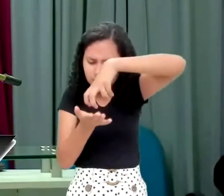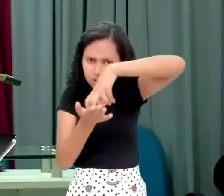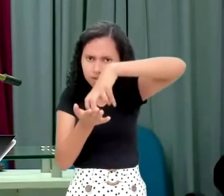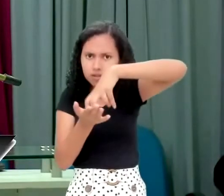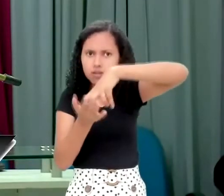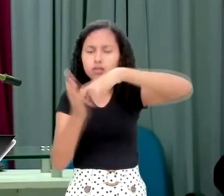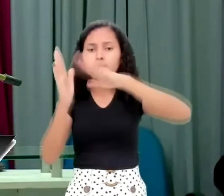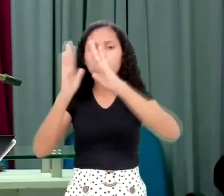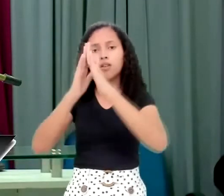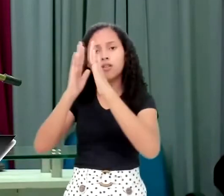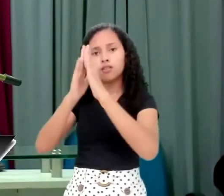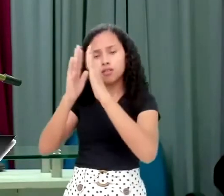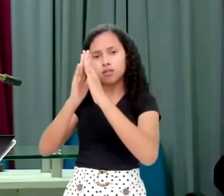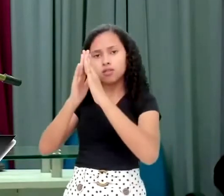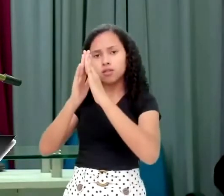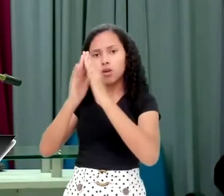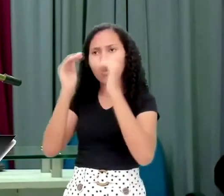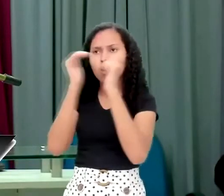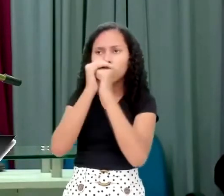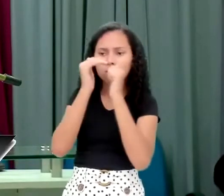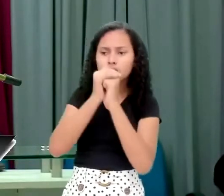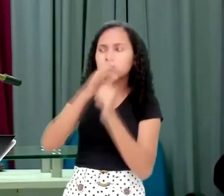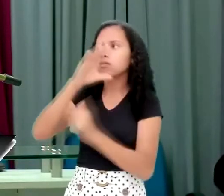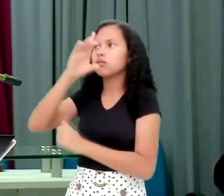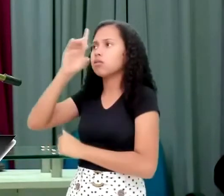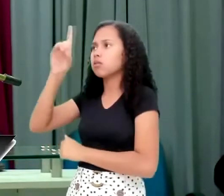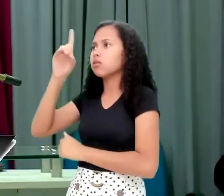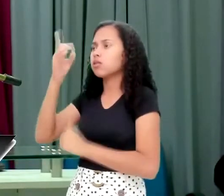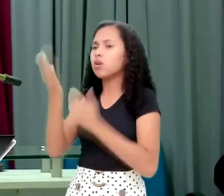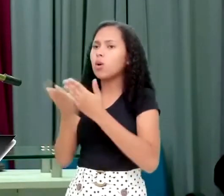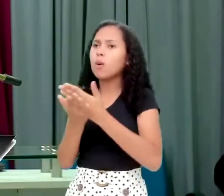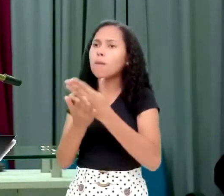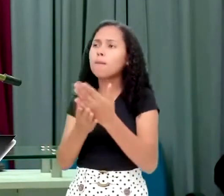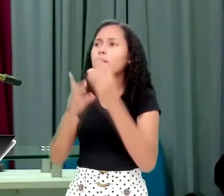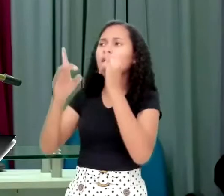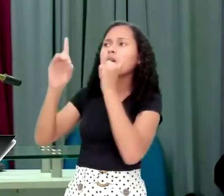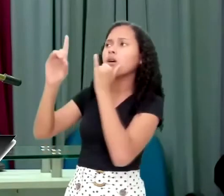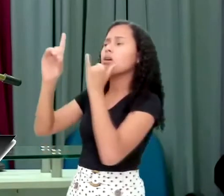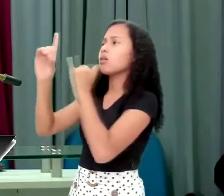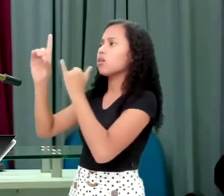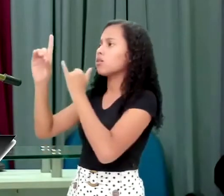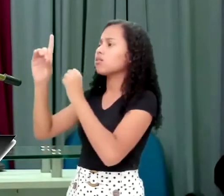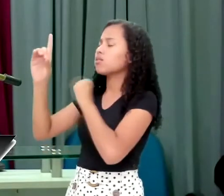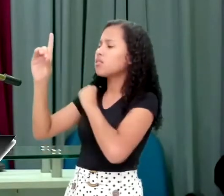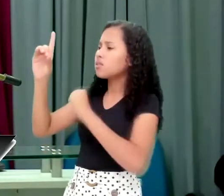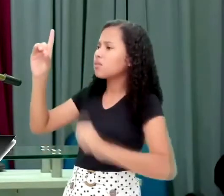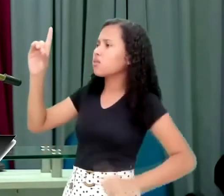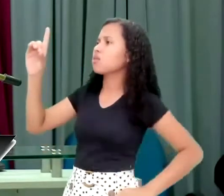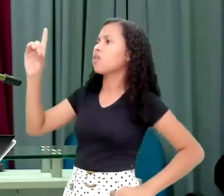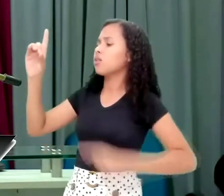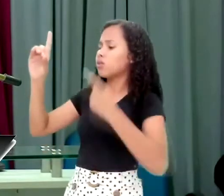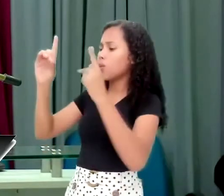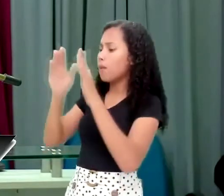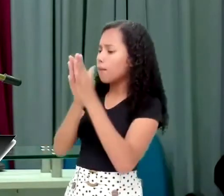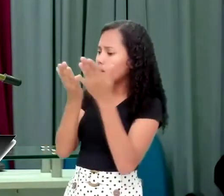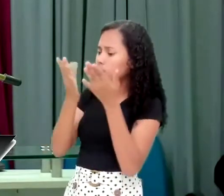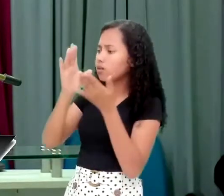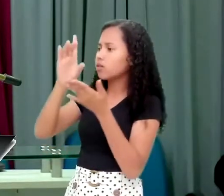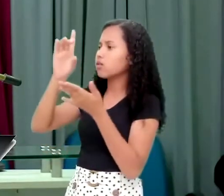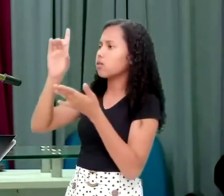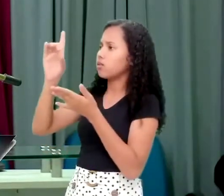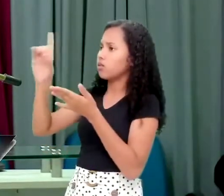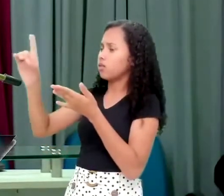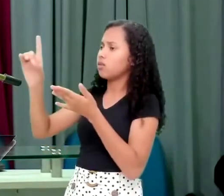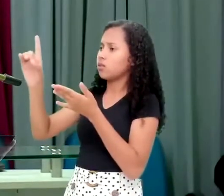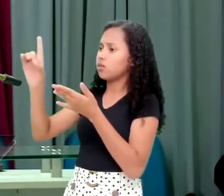casa com a tua família e orar ao Senhor, e começar a dizer para Ele assim: olha, Senhor, a tua palavra